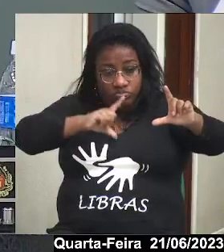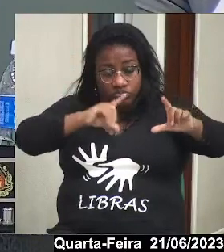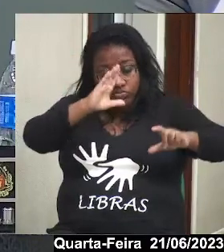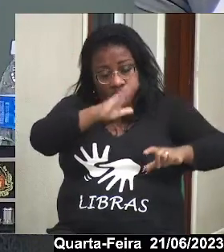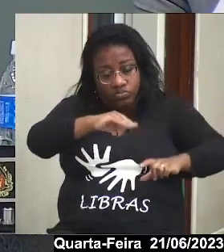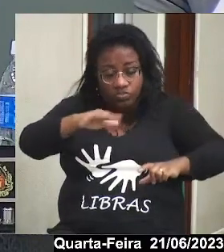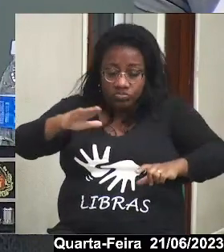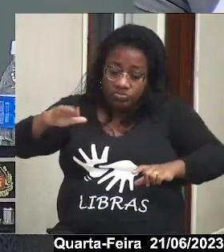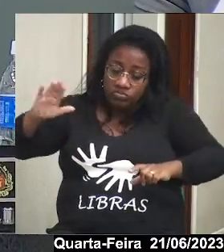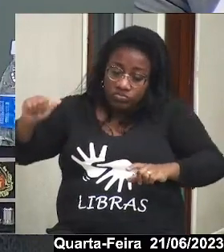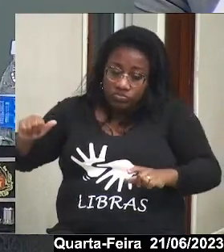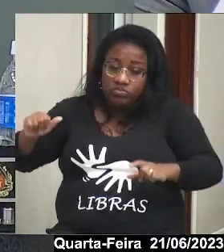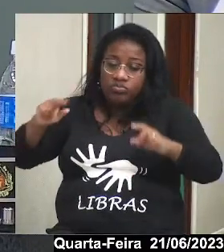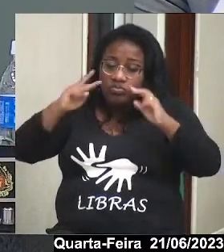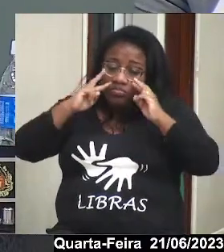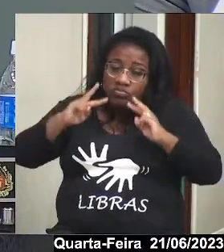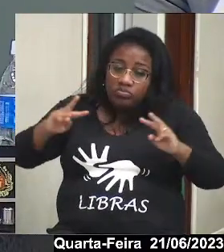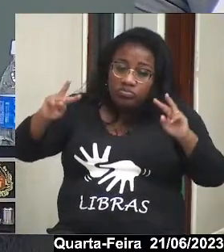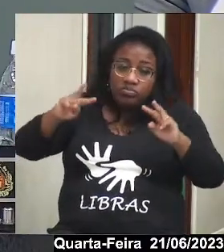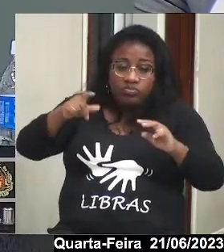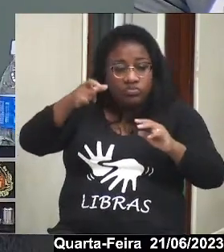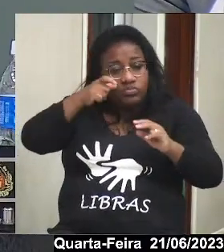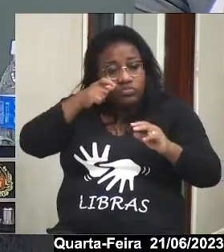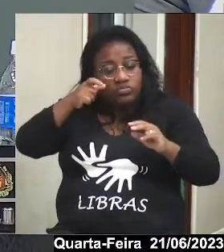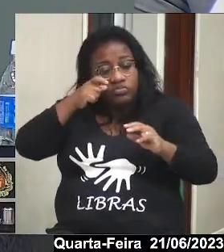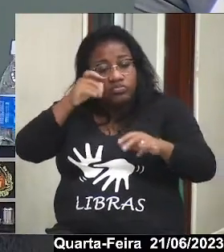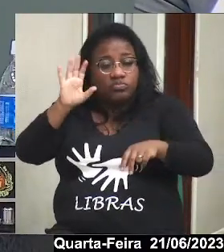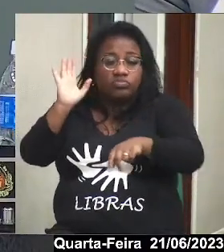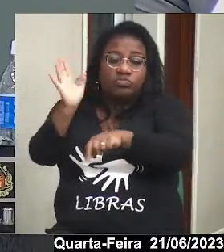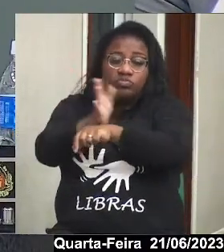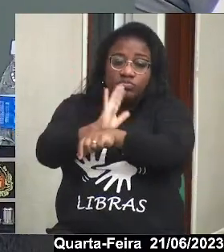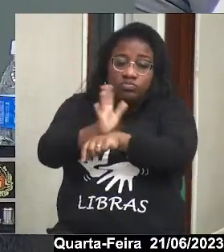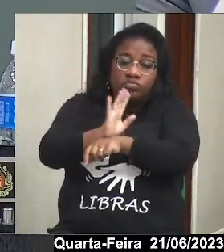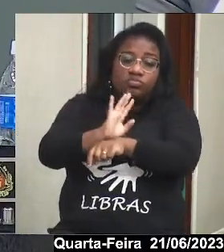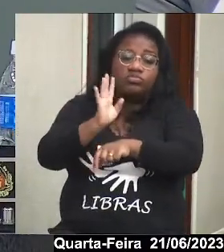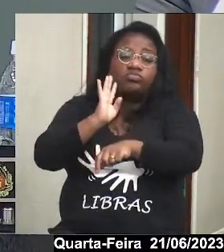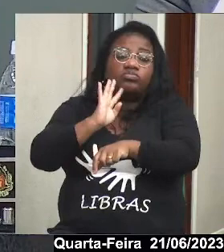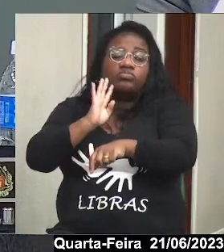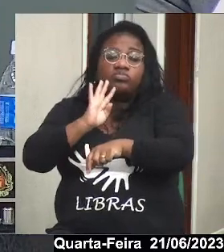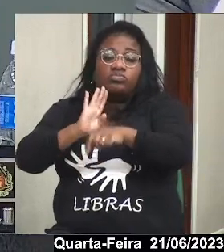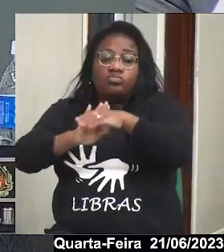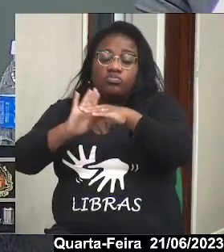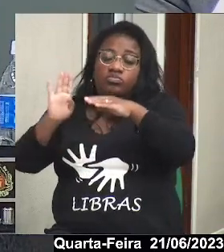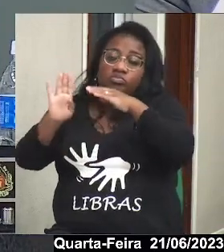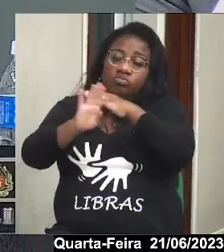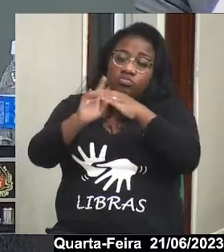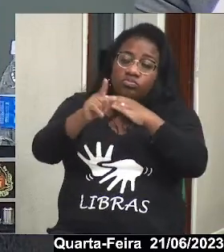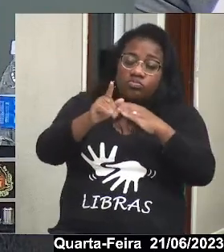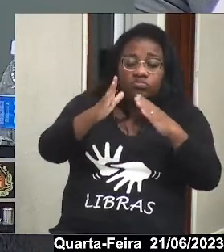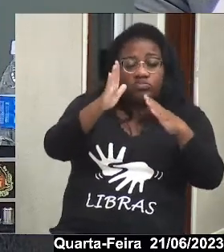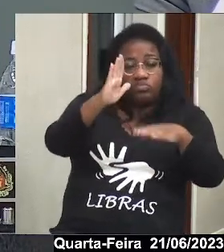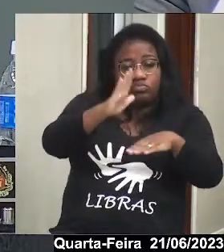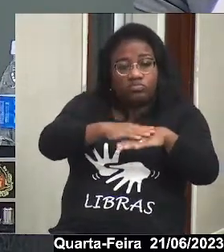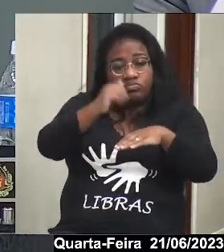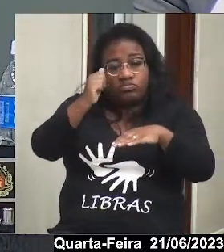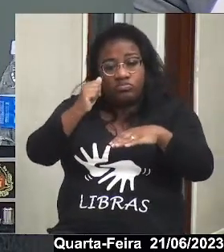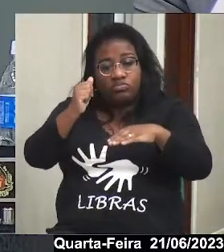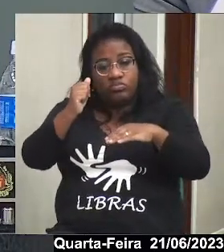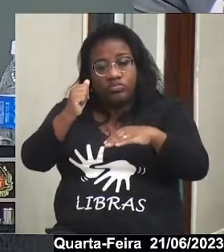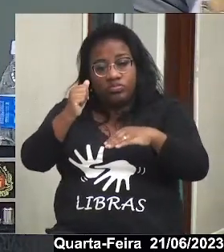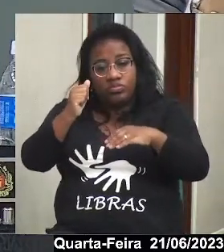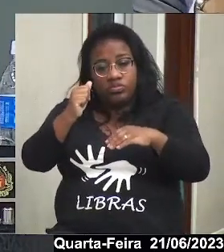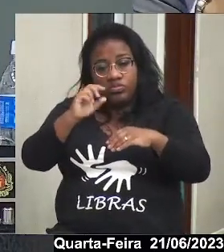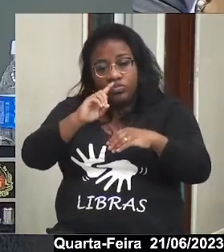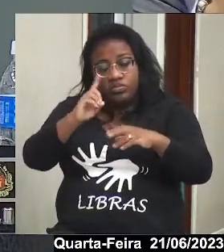de criança muito boa, doutor Thiago. E Deus mais uma vez me honrou. Acredito que quando a gente faz algo bom para a comunidade, para o